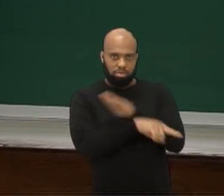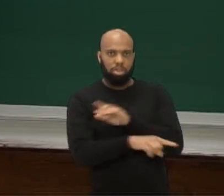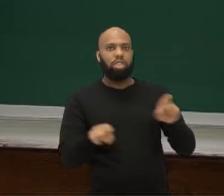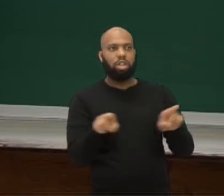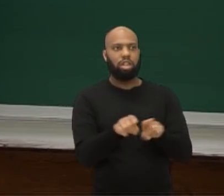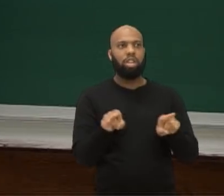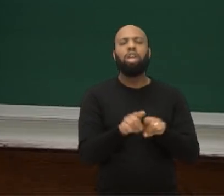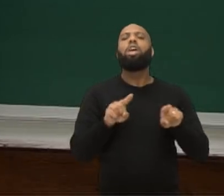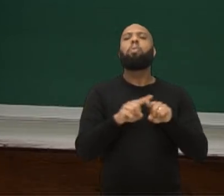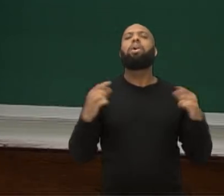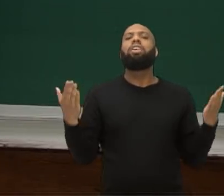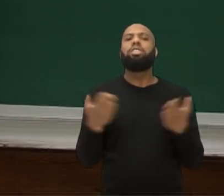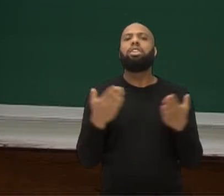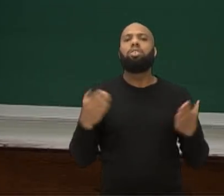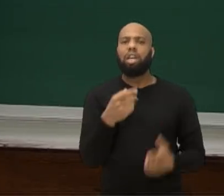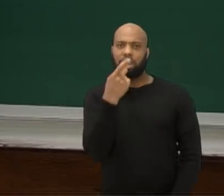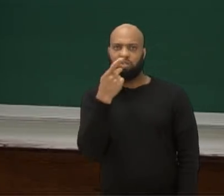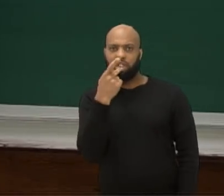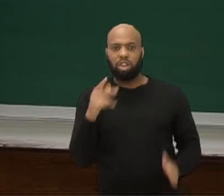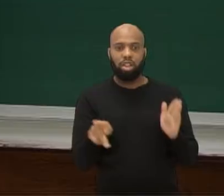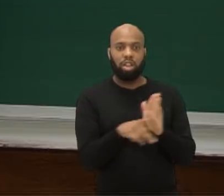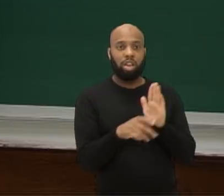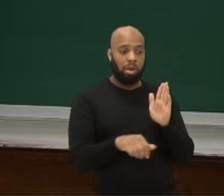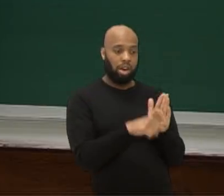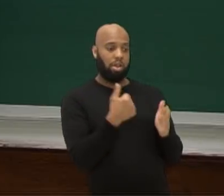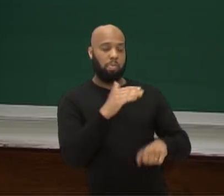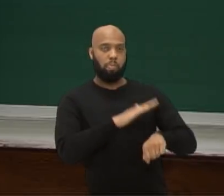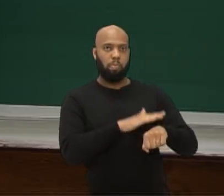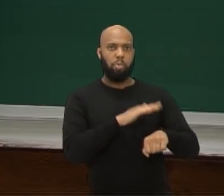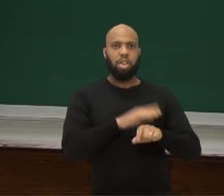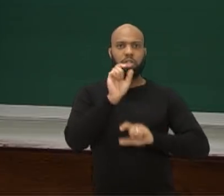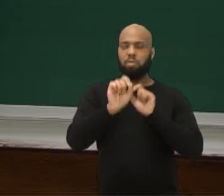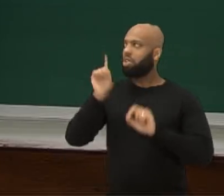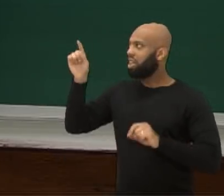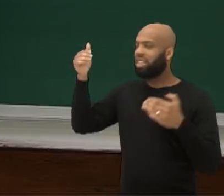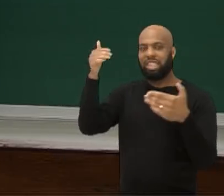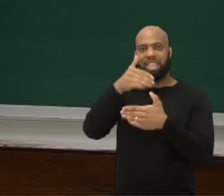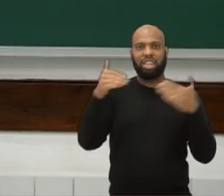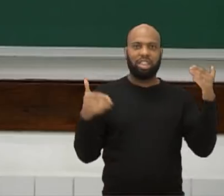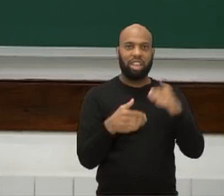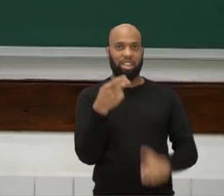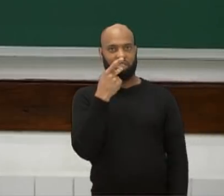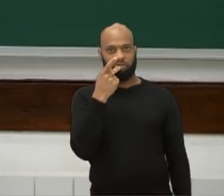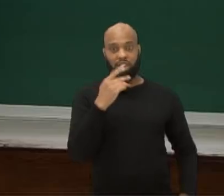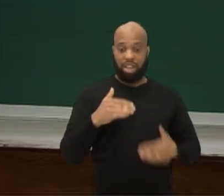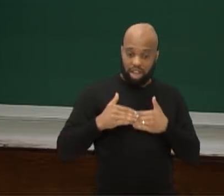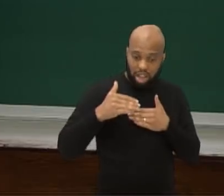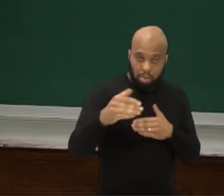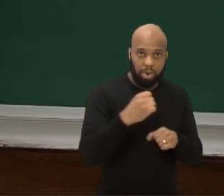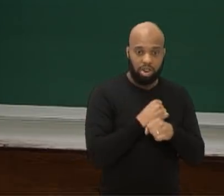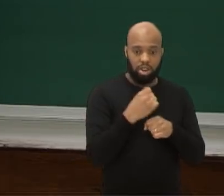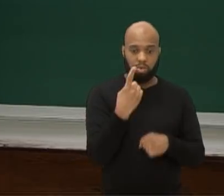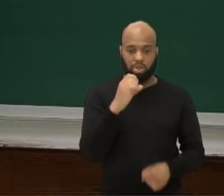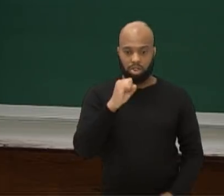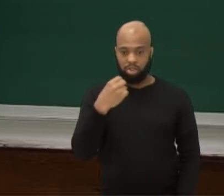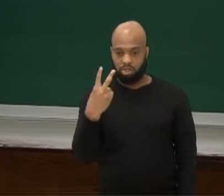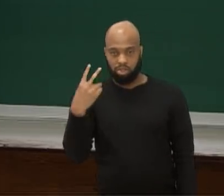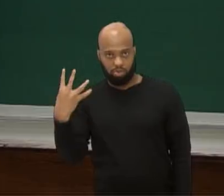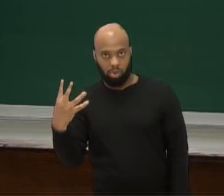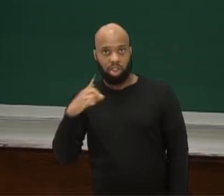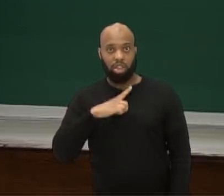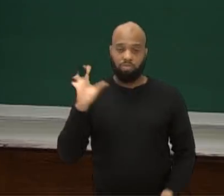mas vamos dizer nesse primeiro momento o quê? O que esse slide está dizendo? Que a partir de